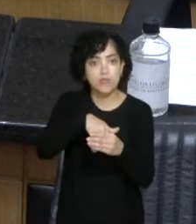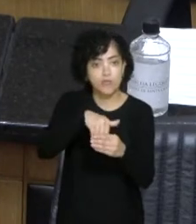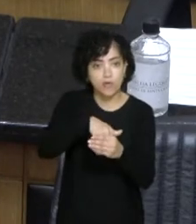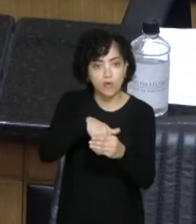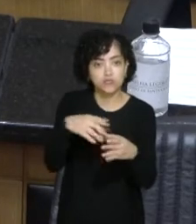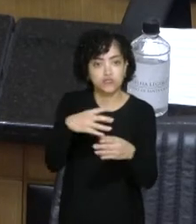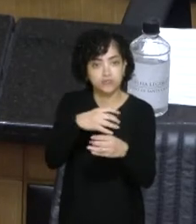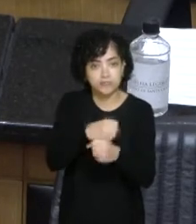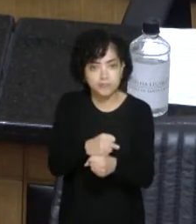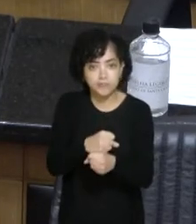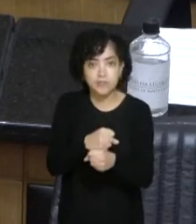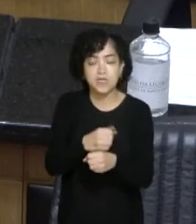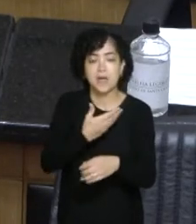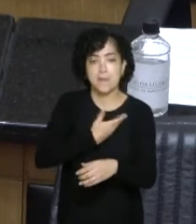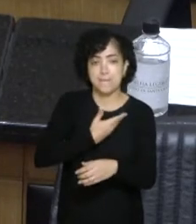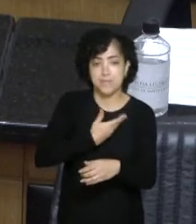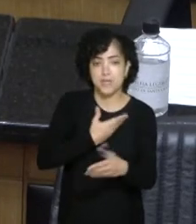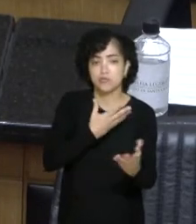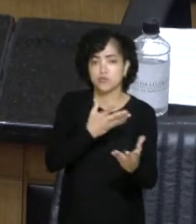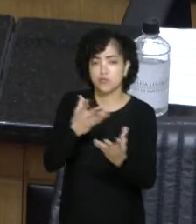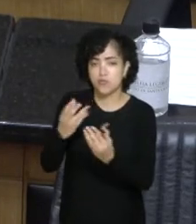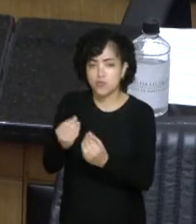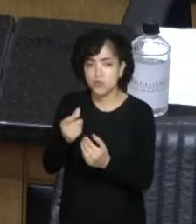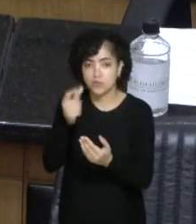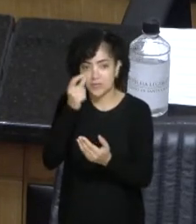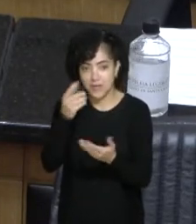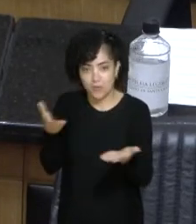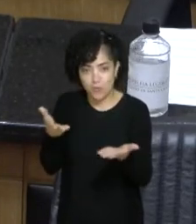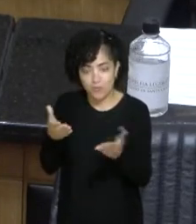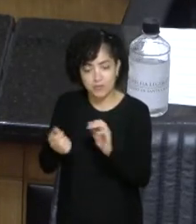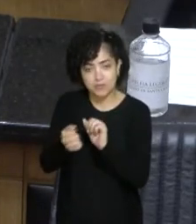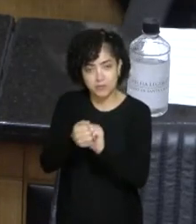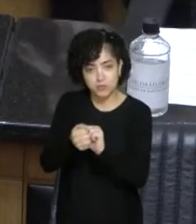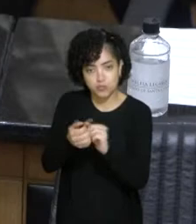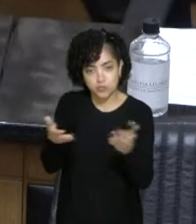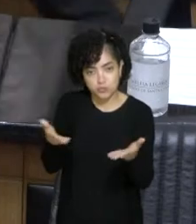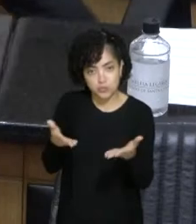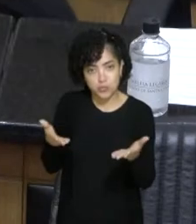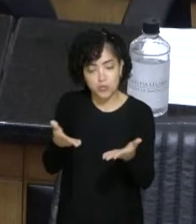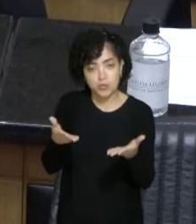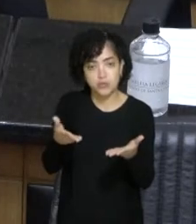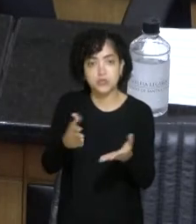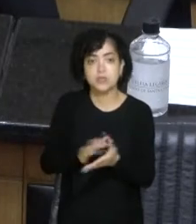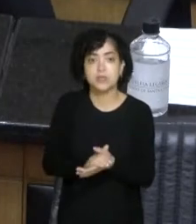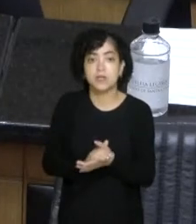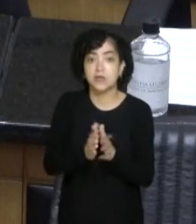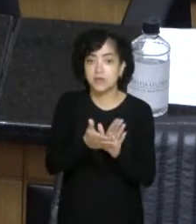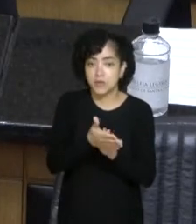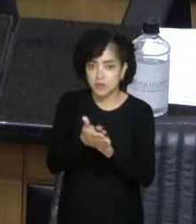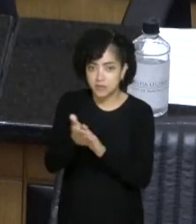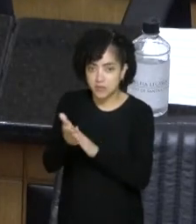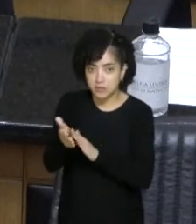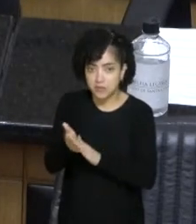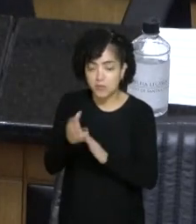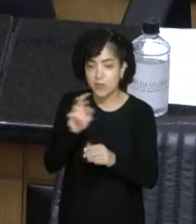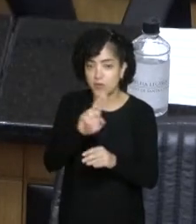grande legião de amigos que o acompanha hoje aqui. E eu quero saudá-los em nome do seu pai,